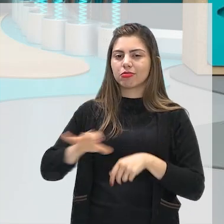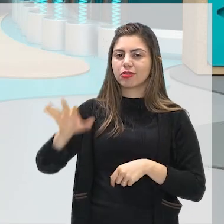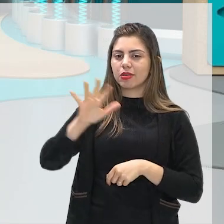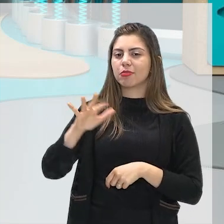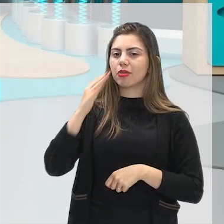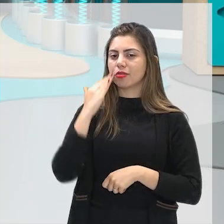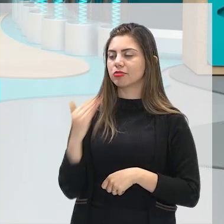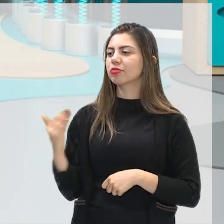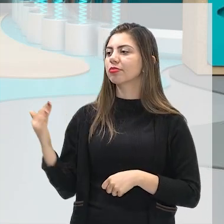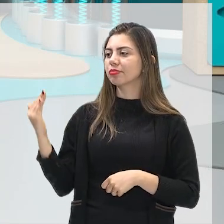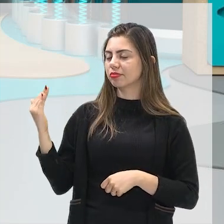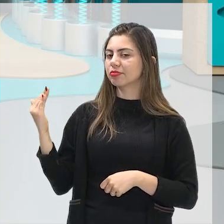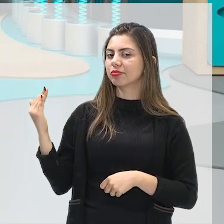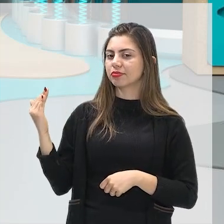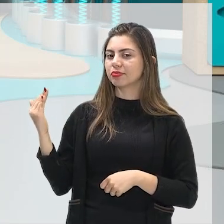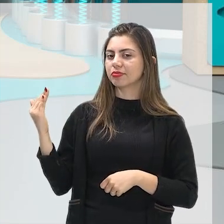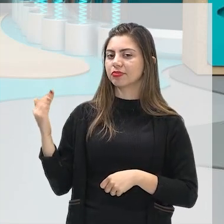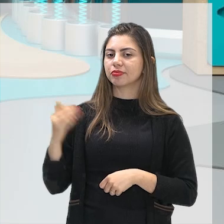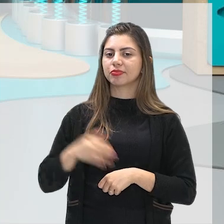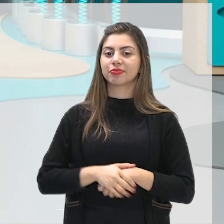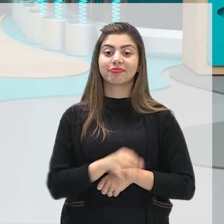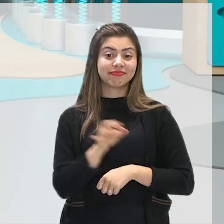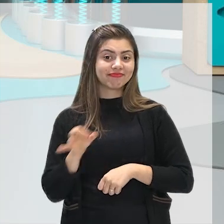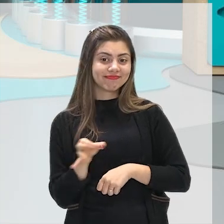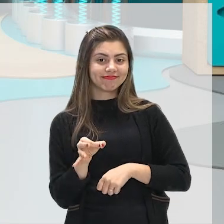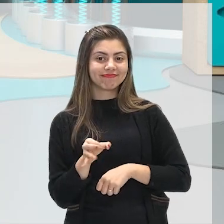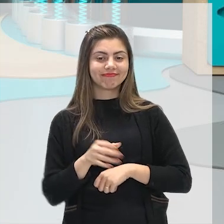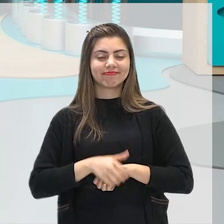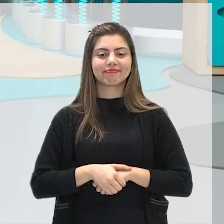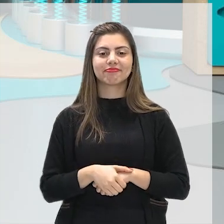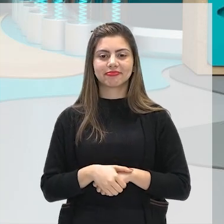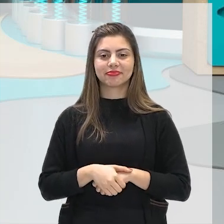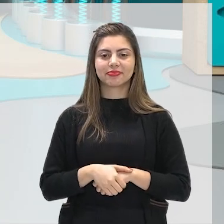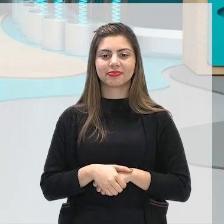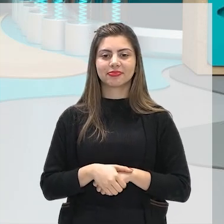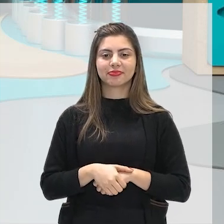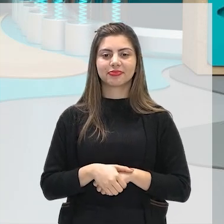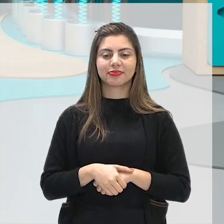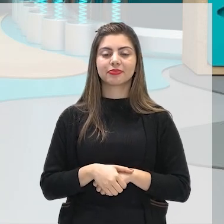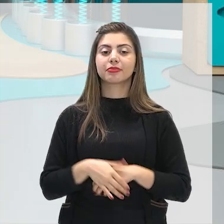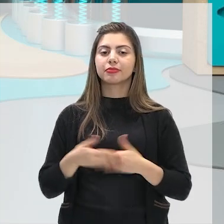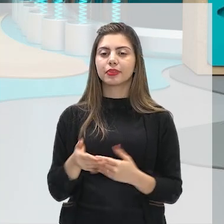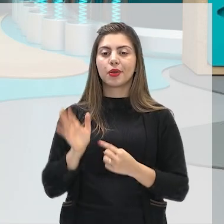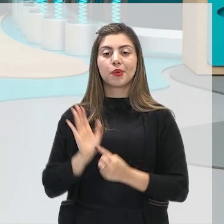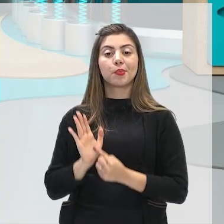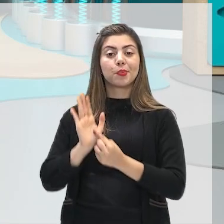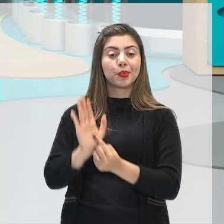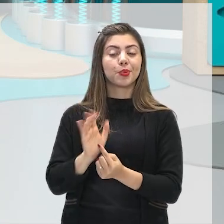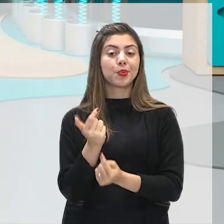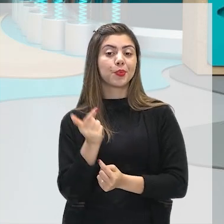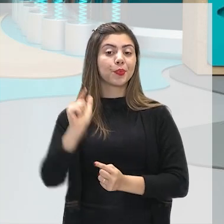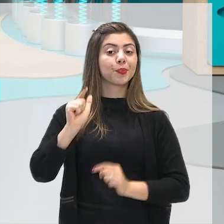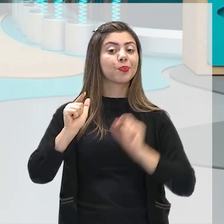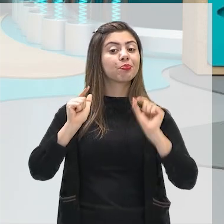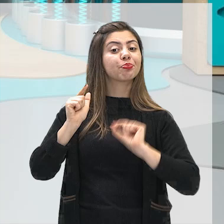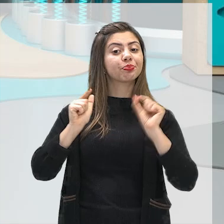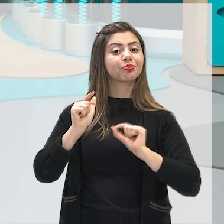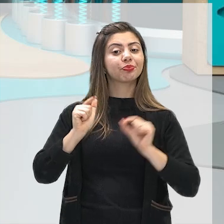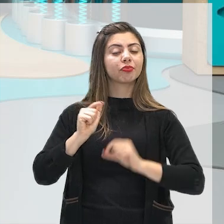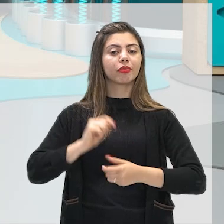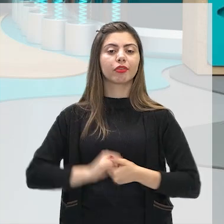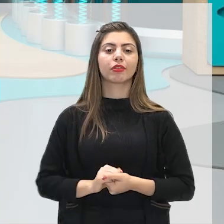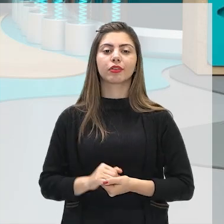vocês estão vendo aqui. Certo? Prosseguindo, eu mostrei para vocês também,